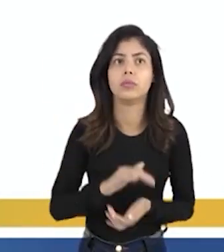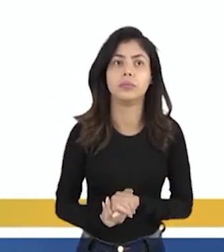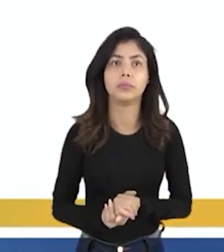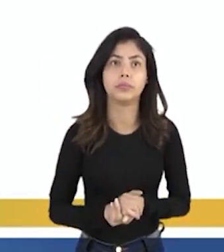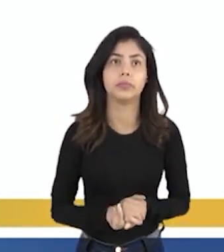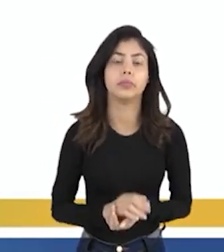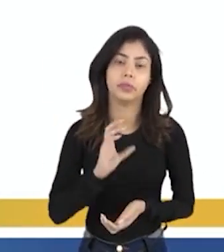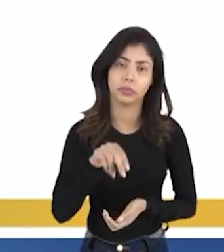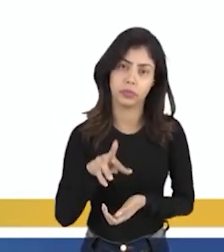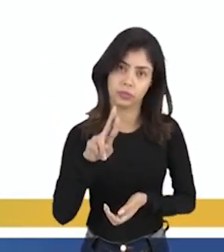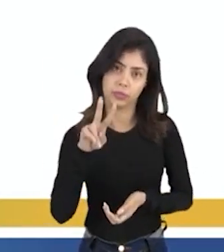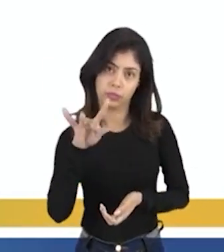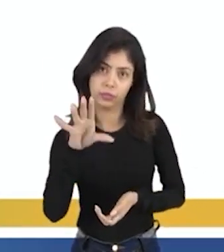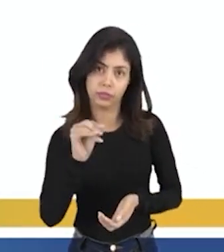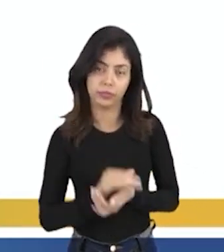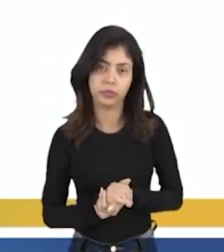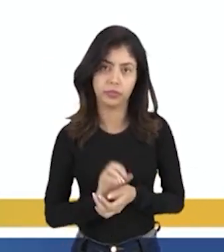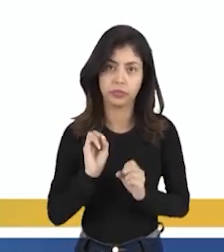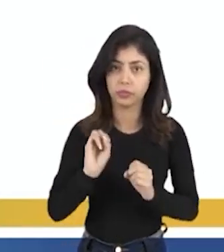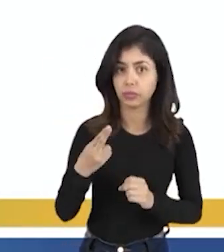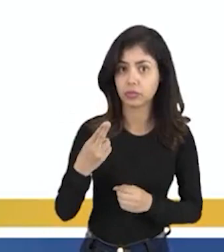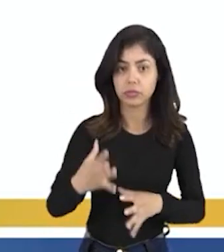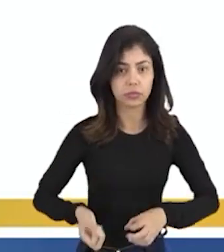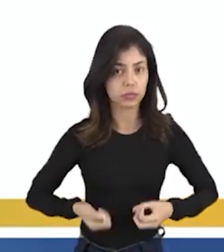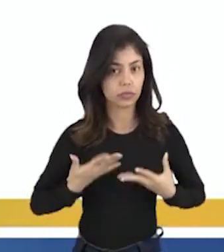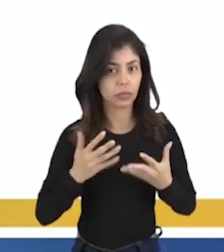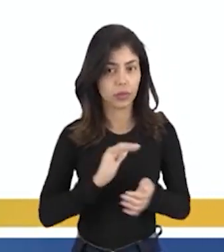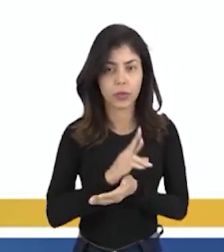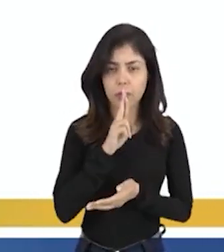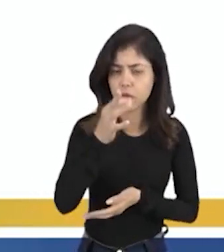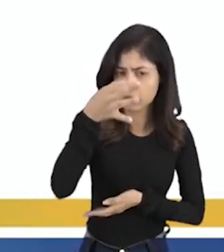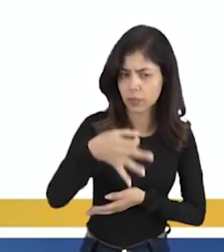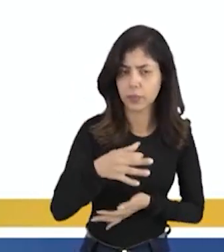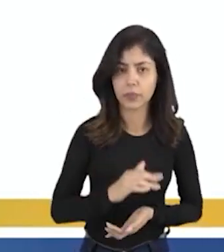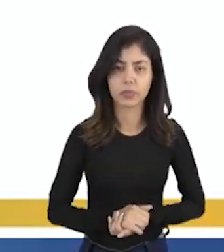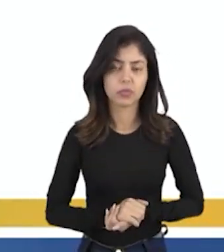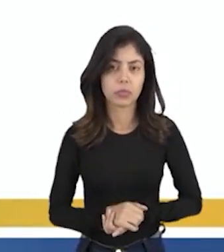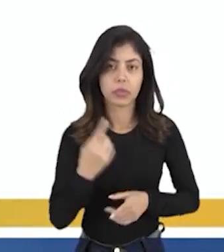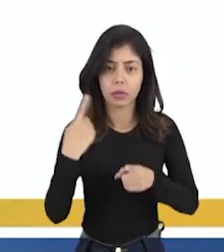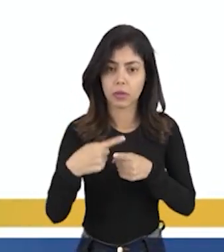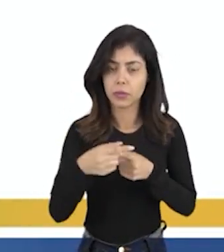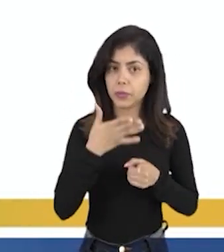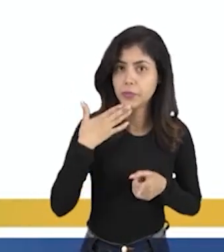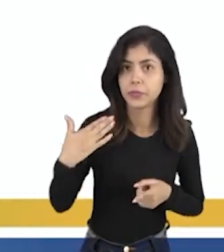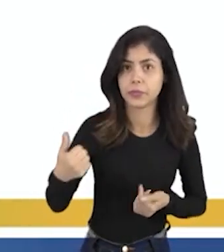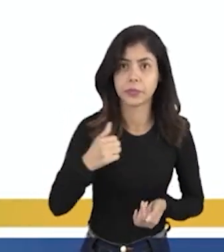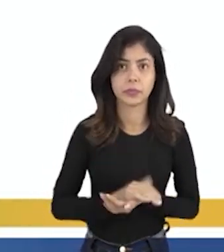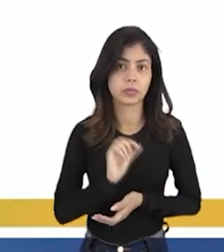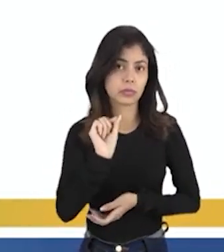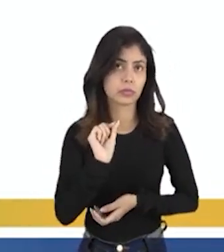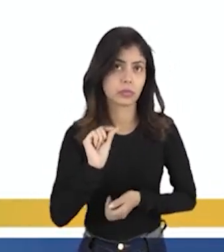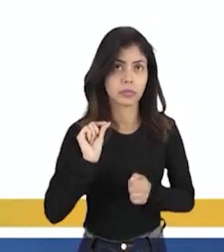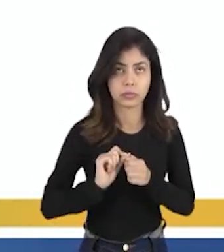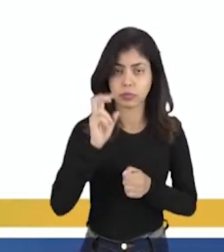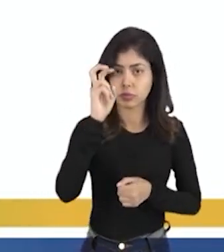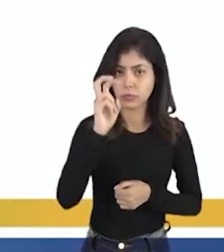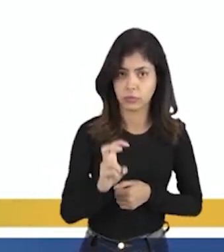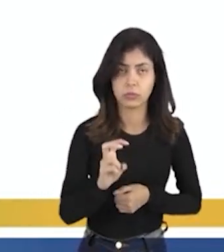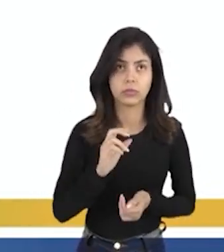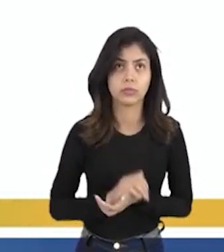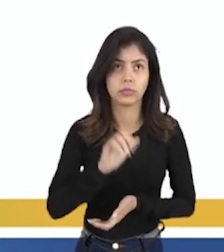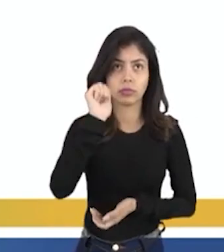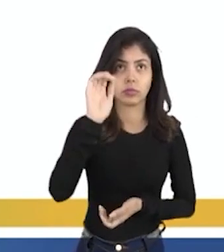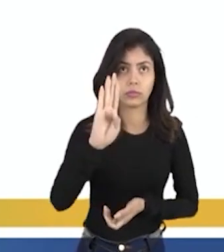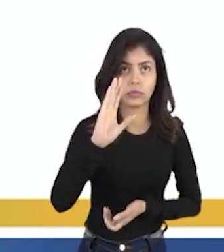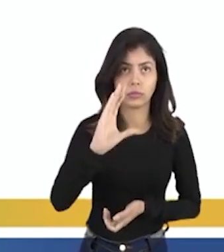que é emotiva, e vai chegando à resposta mais adequada. Porque melhor do que você ter 5